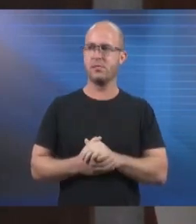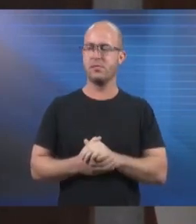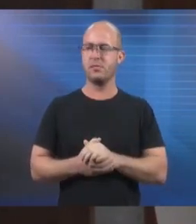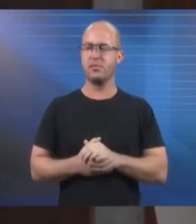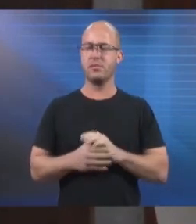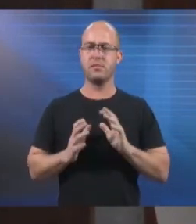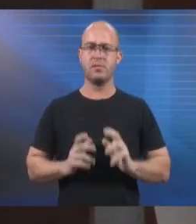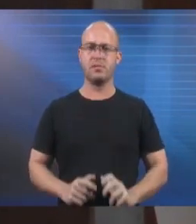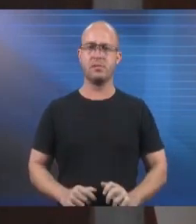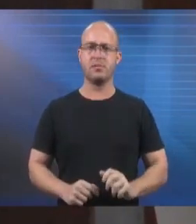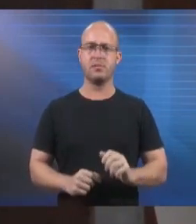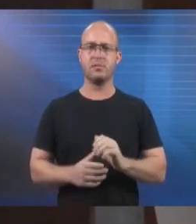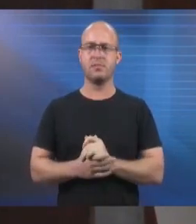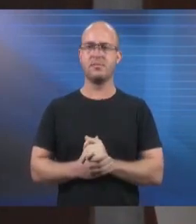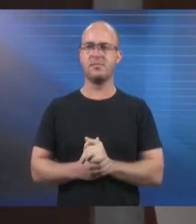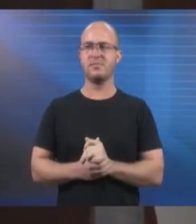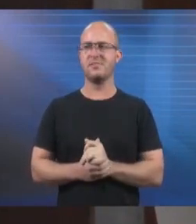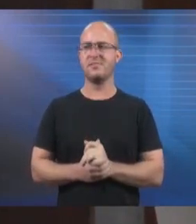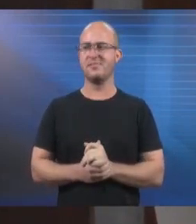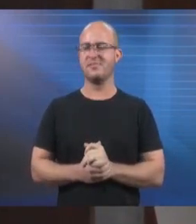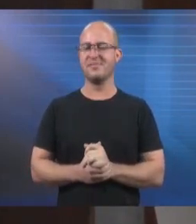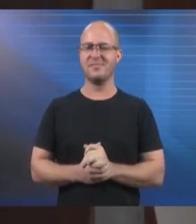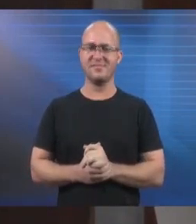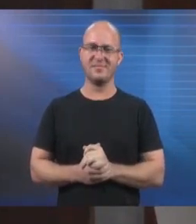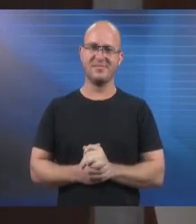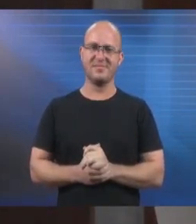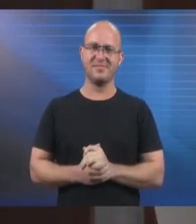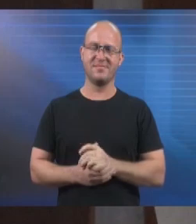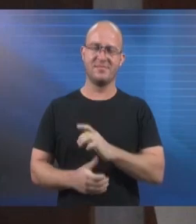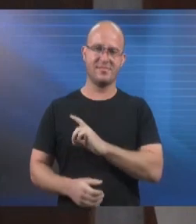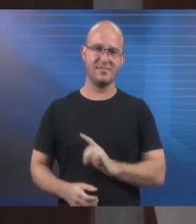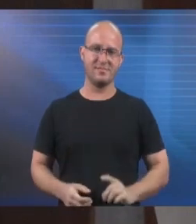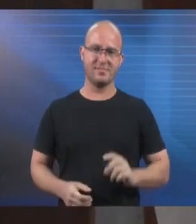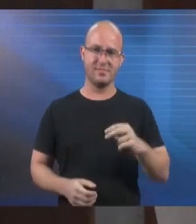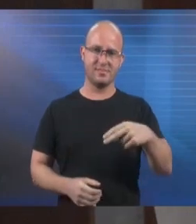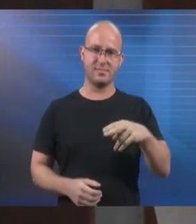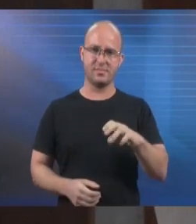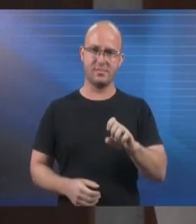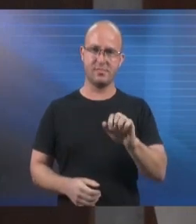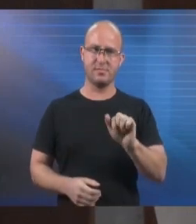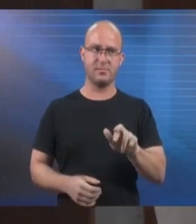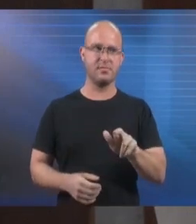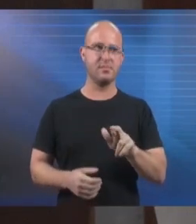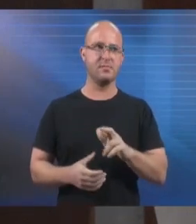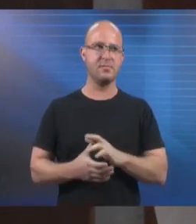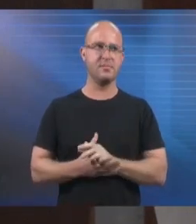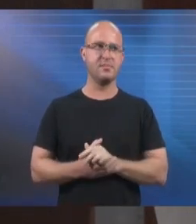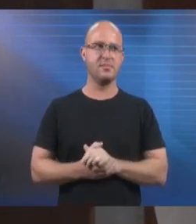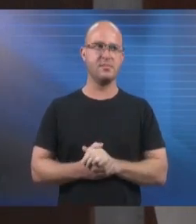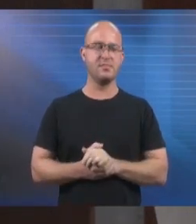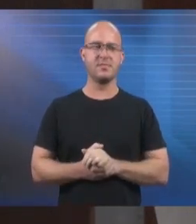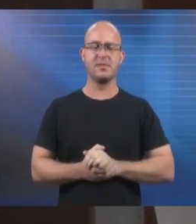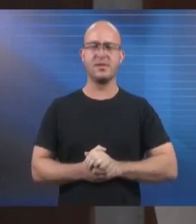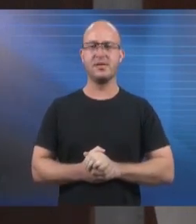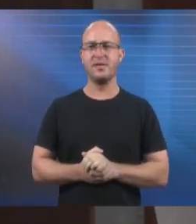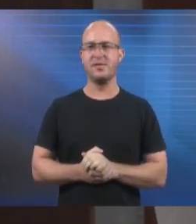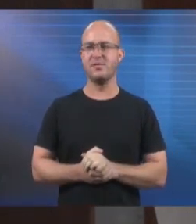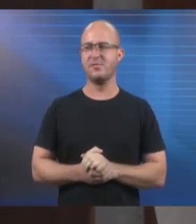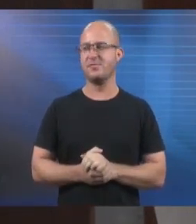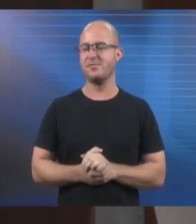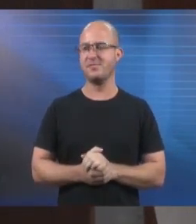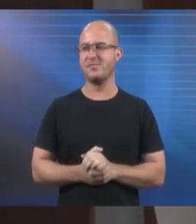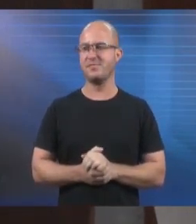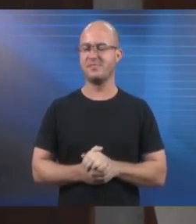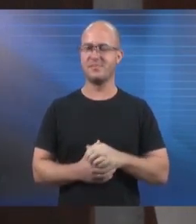sítio vár Deputado néon Queiroz solicita a construção de lombada na RN 087 no trecho entre os